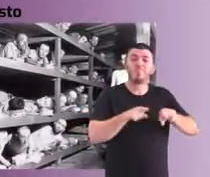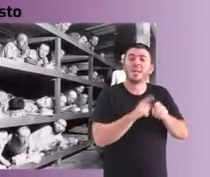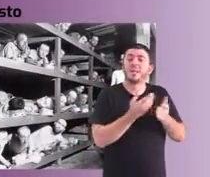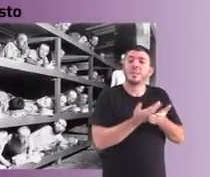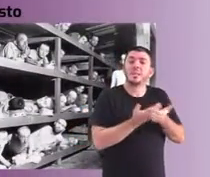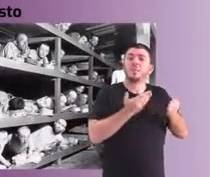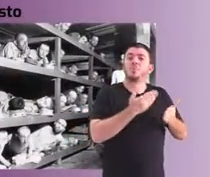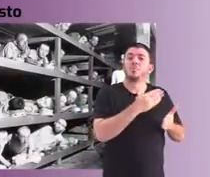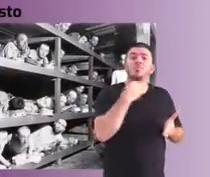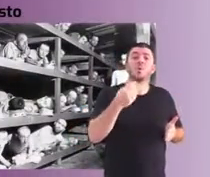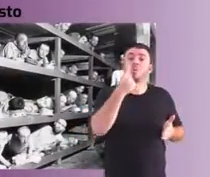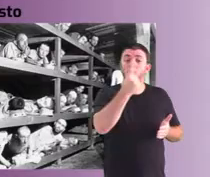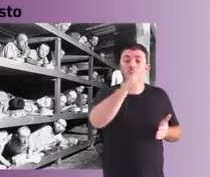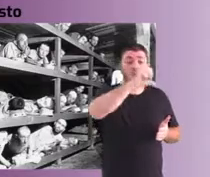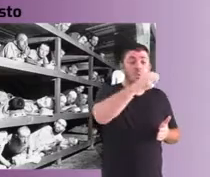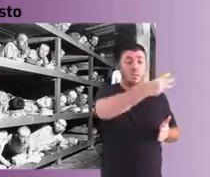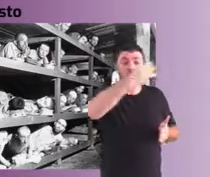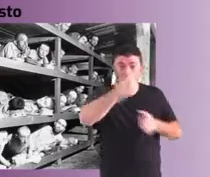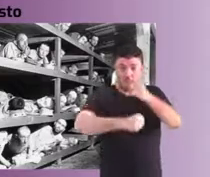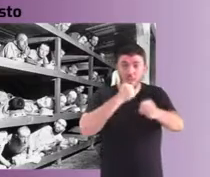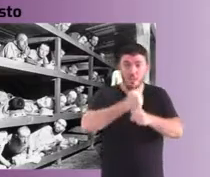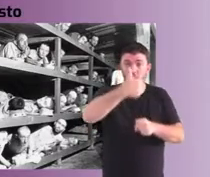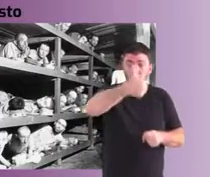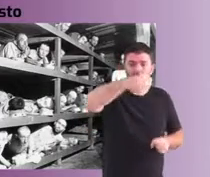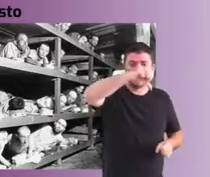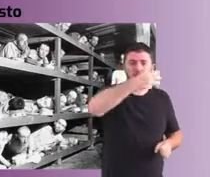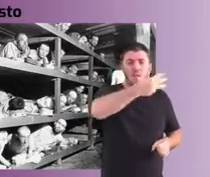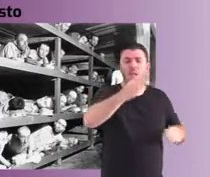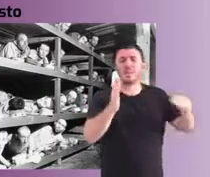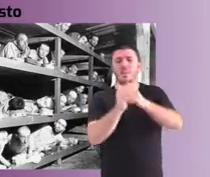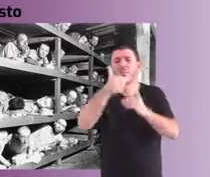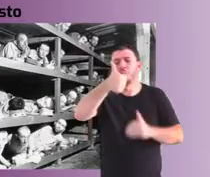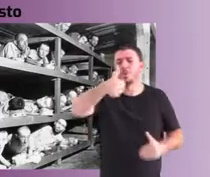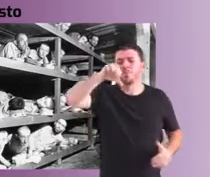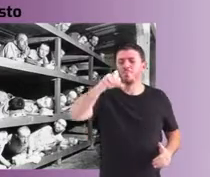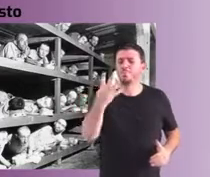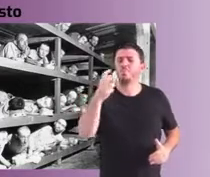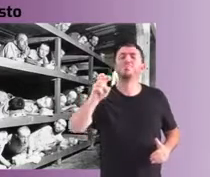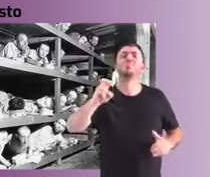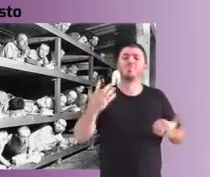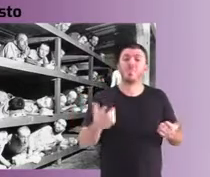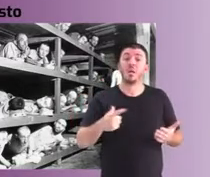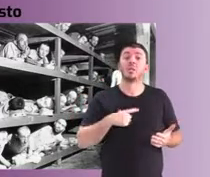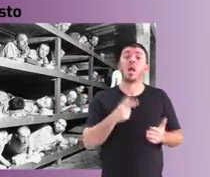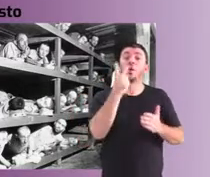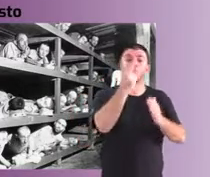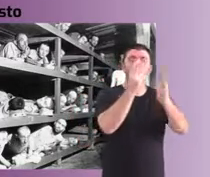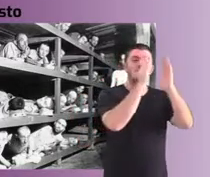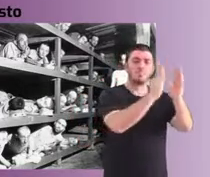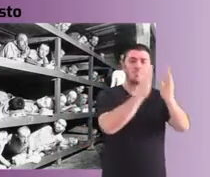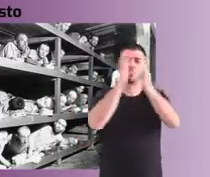de 1933 a 1945, dividido em 2 períodos. O primeiro,